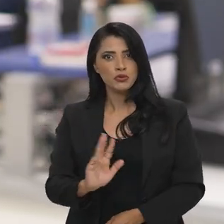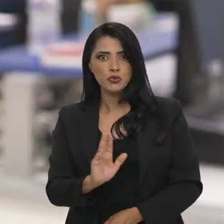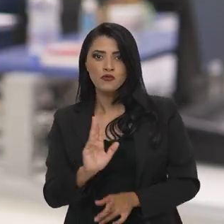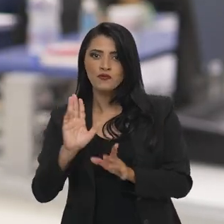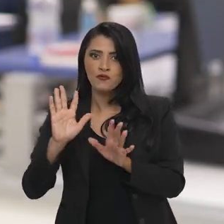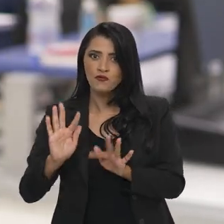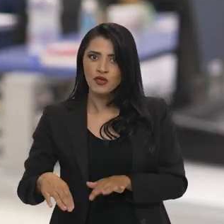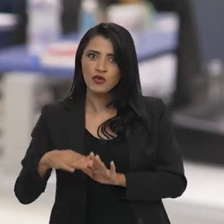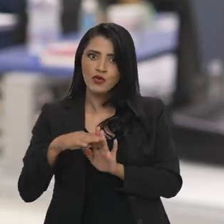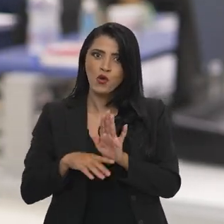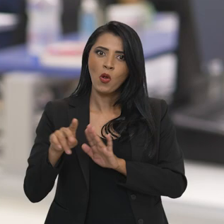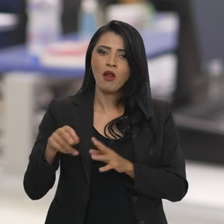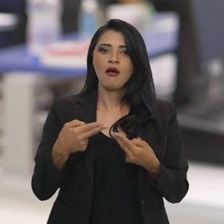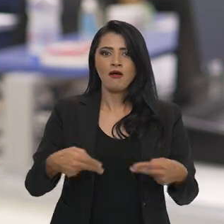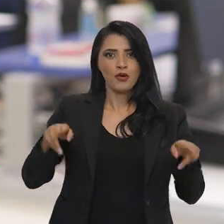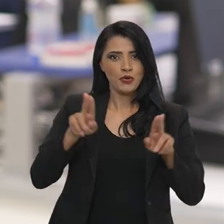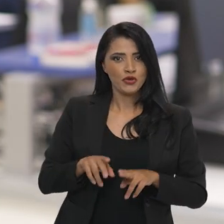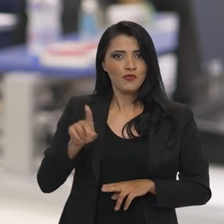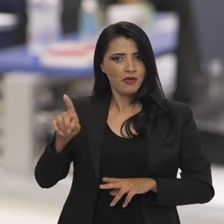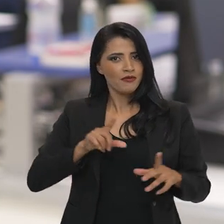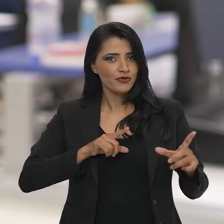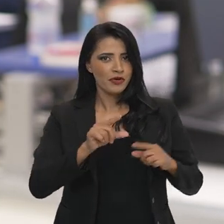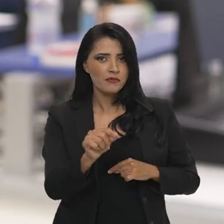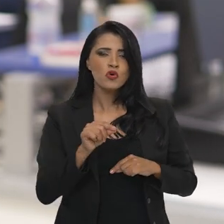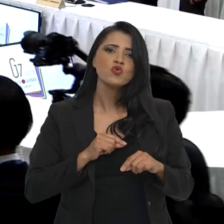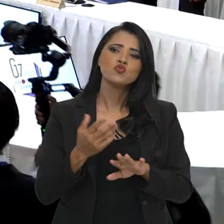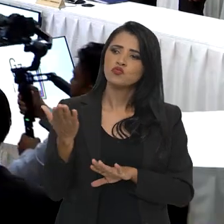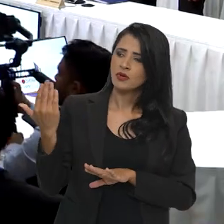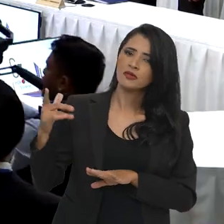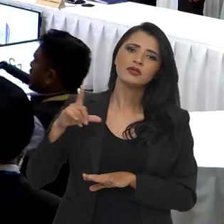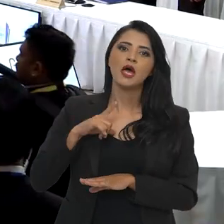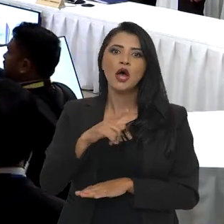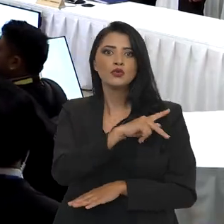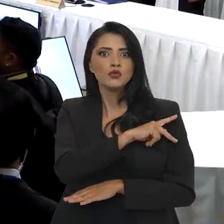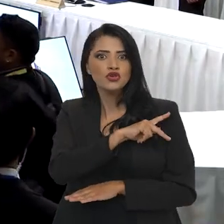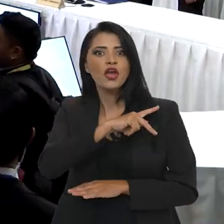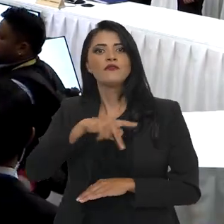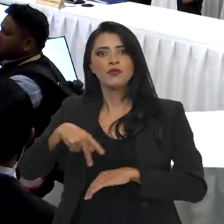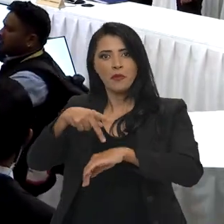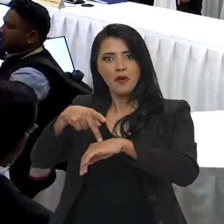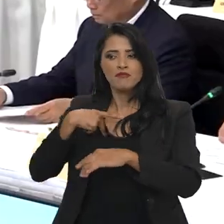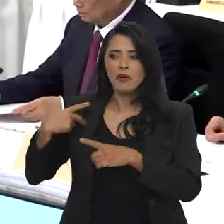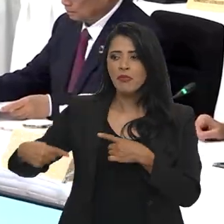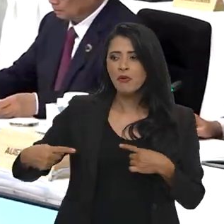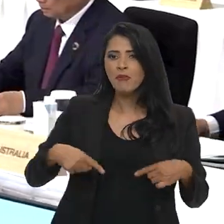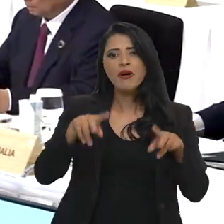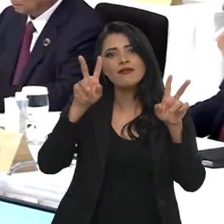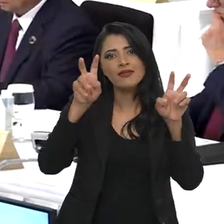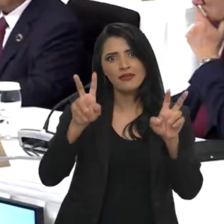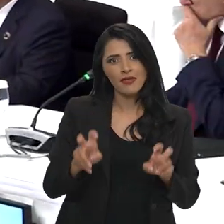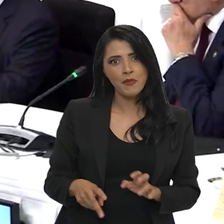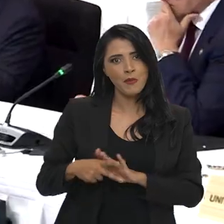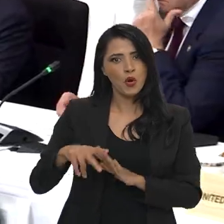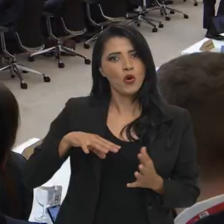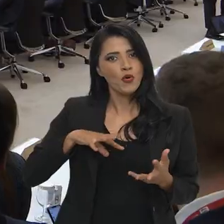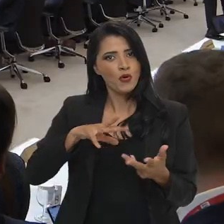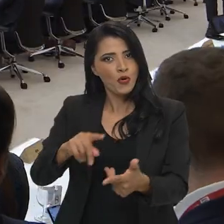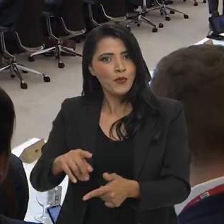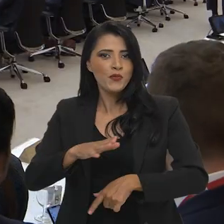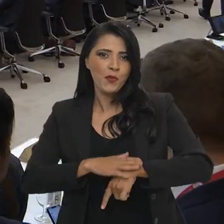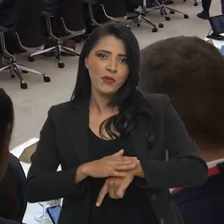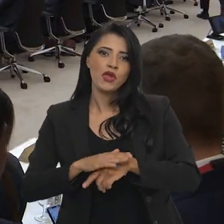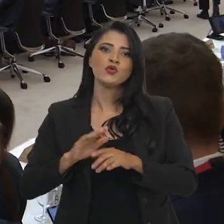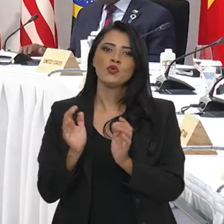o presidente Lula encerrou a agenda em Hiroshima, no Japão, onde nos últimos dias chefes de Estado discutiram diversos temas